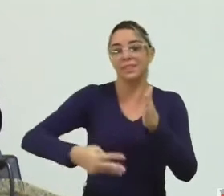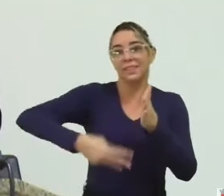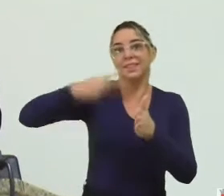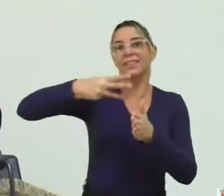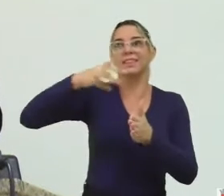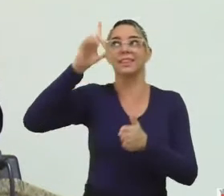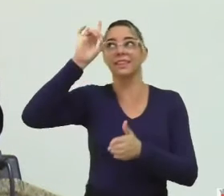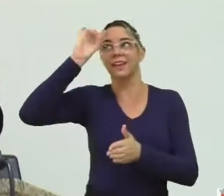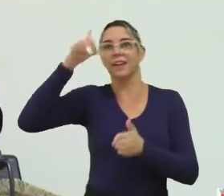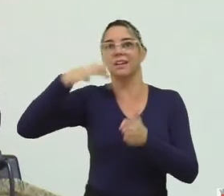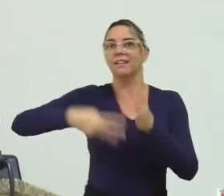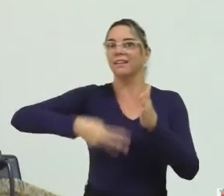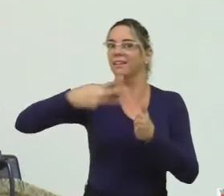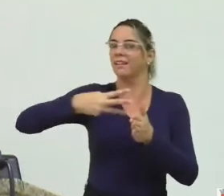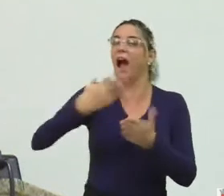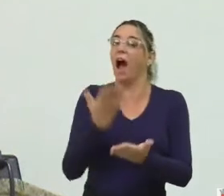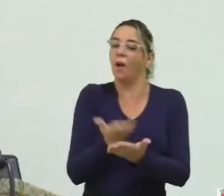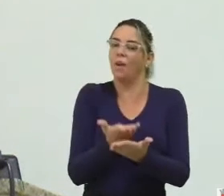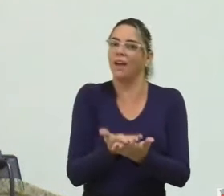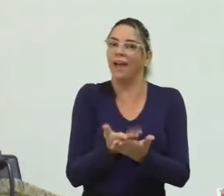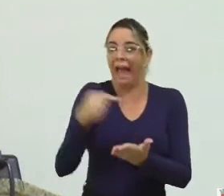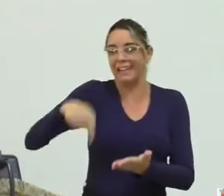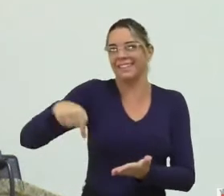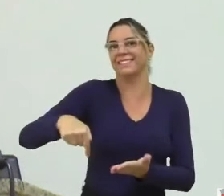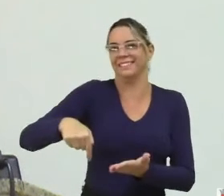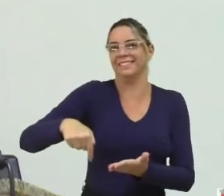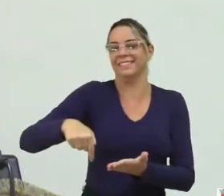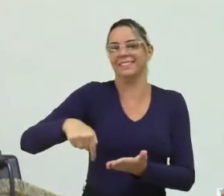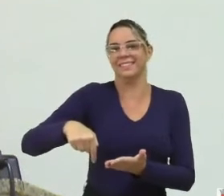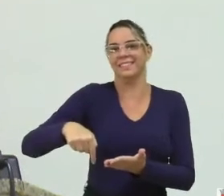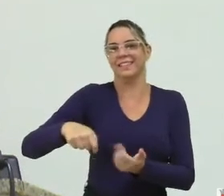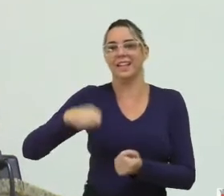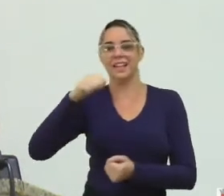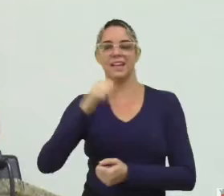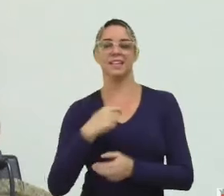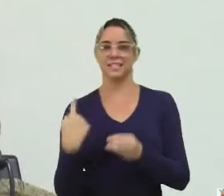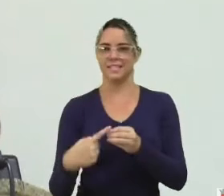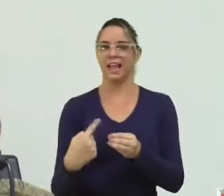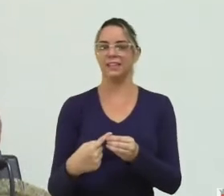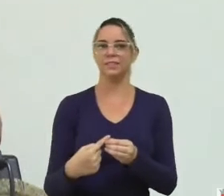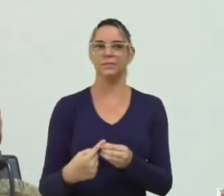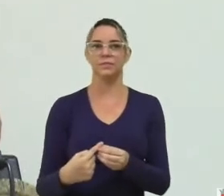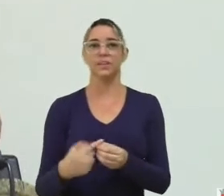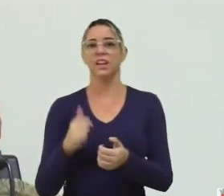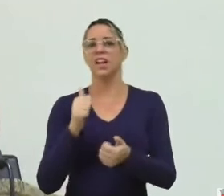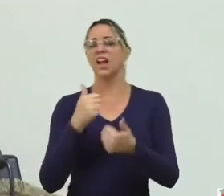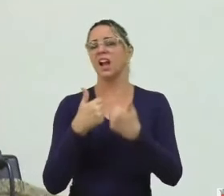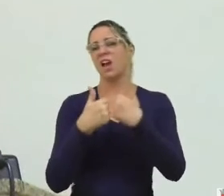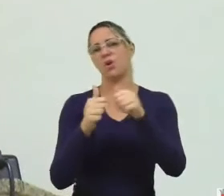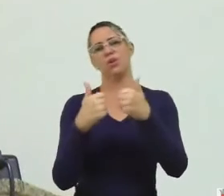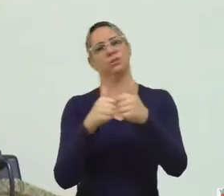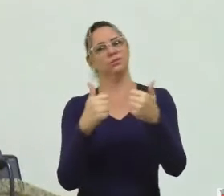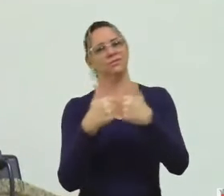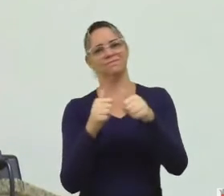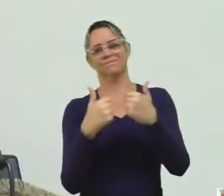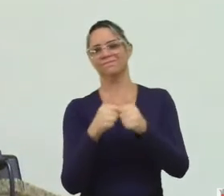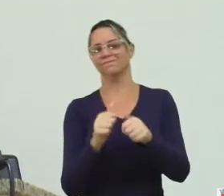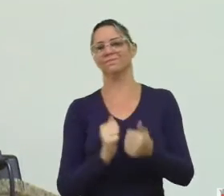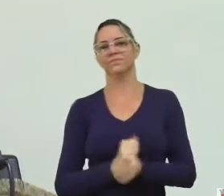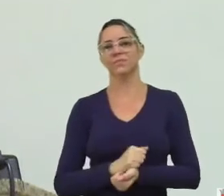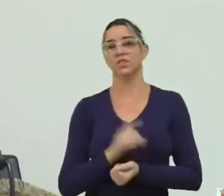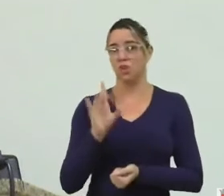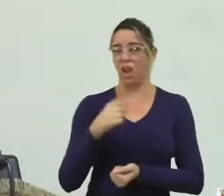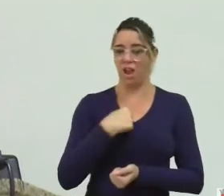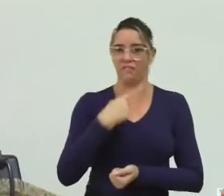município, nós temos aqui a dificuldade que está tendo no transporte. E não só eu que estou falando não